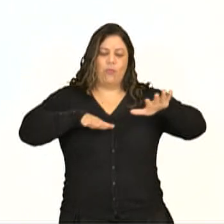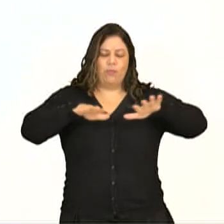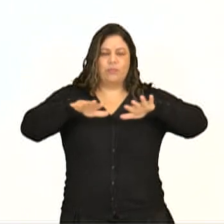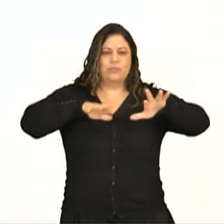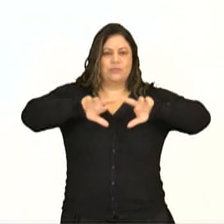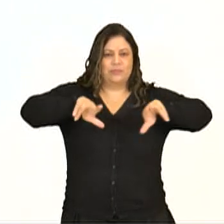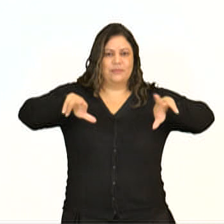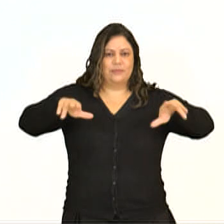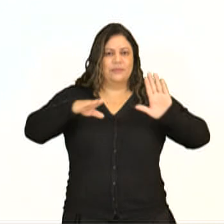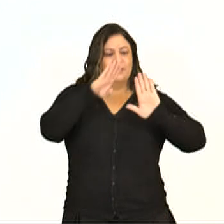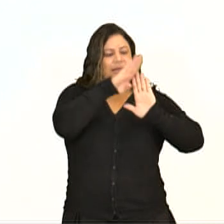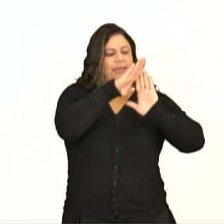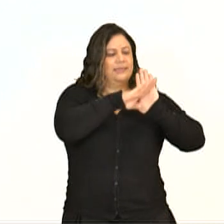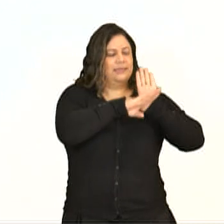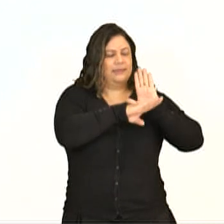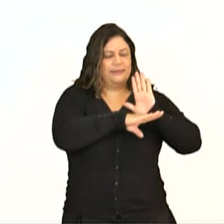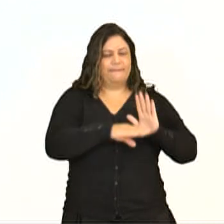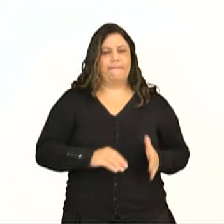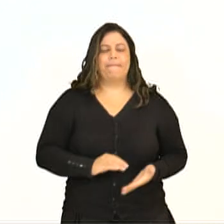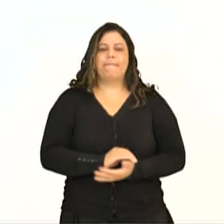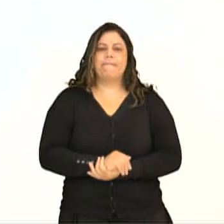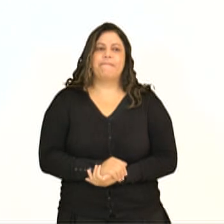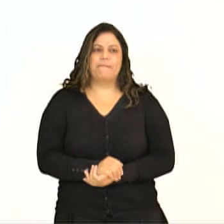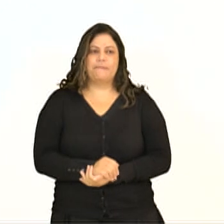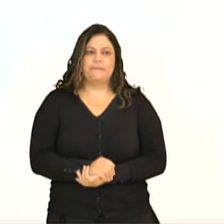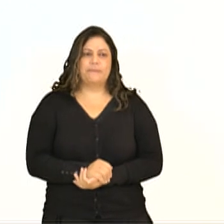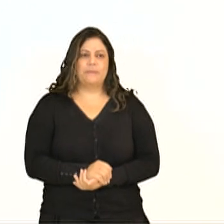ternária e a outra o compasso quaternário.